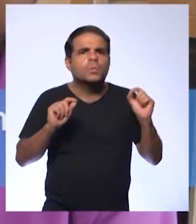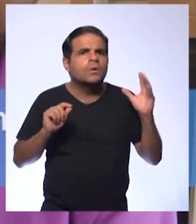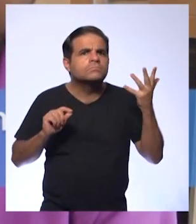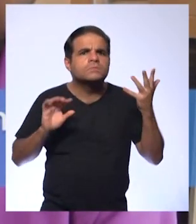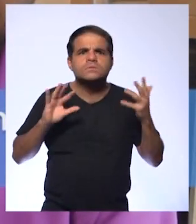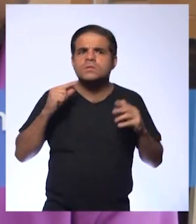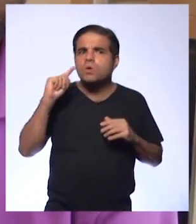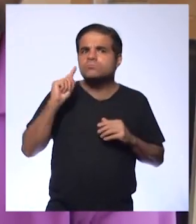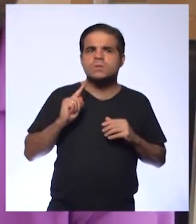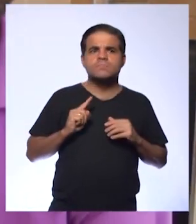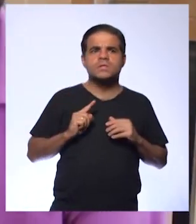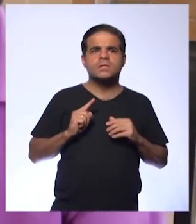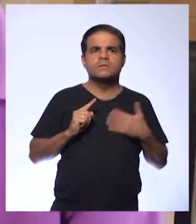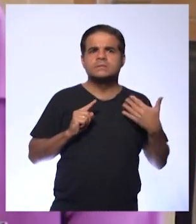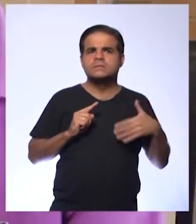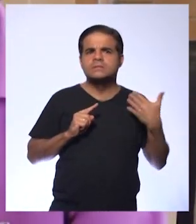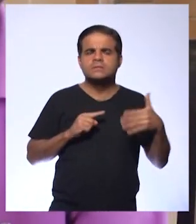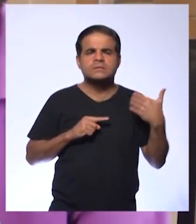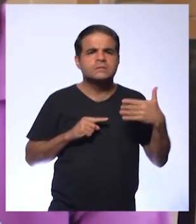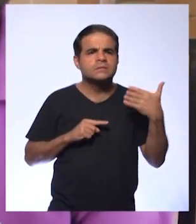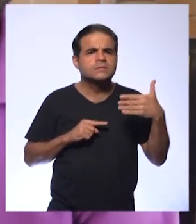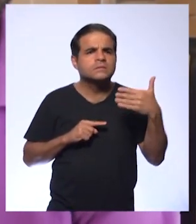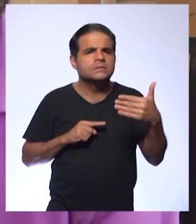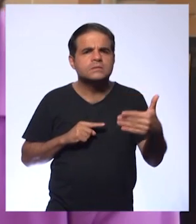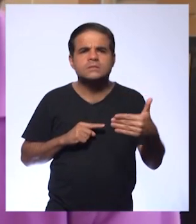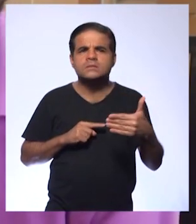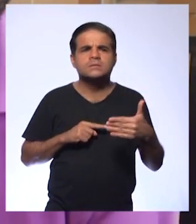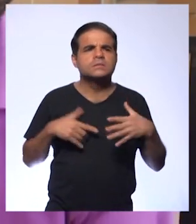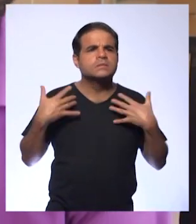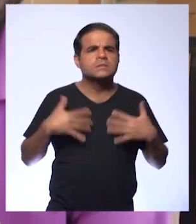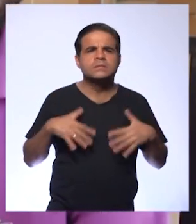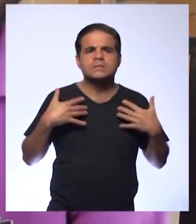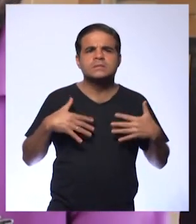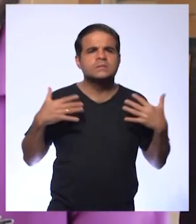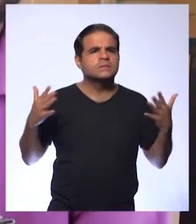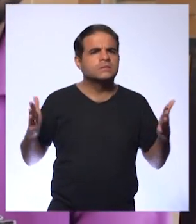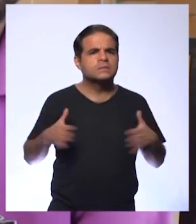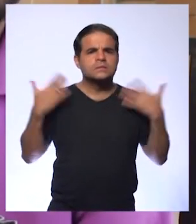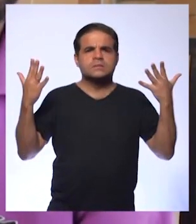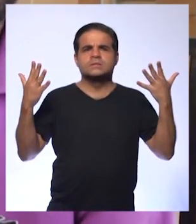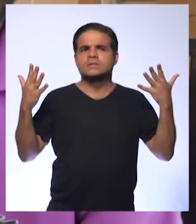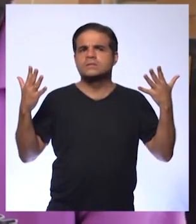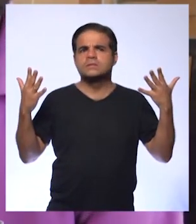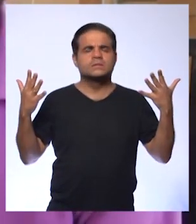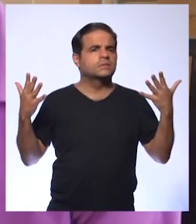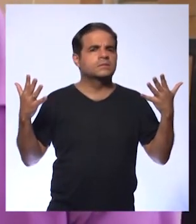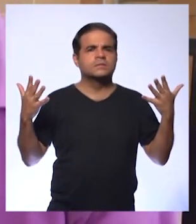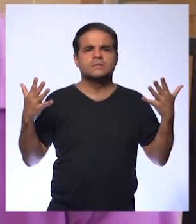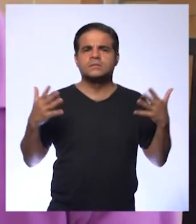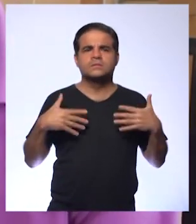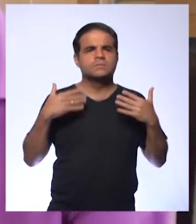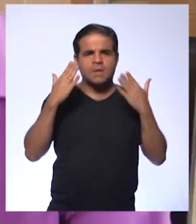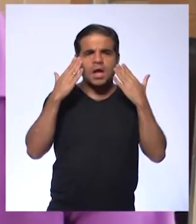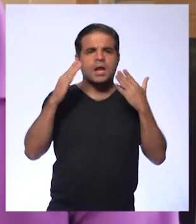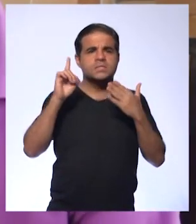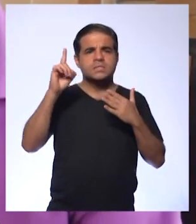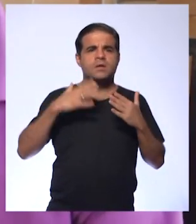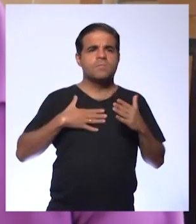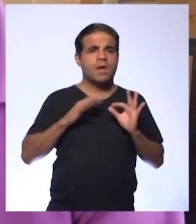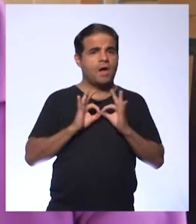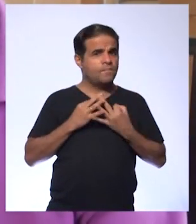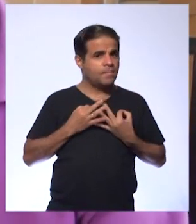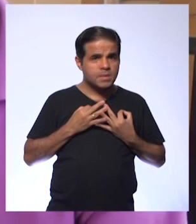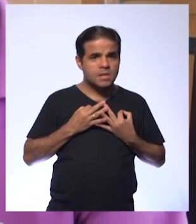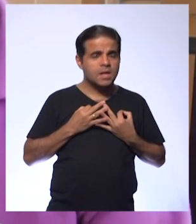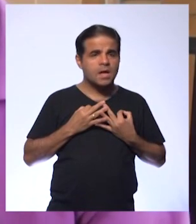acontecendo. E aí foi... Isso surpreendeu a gente. Mas graças a Deus, a minha família